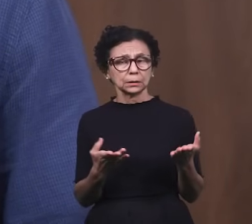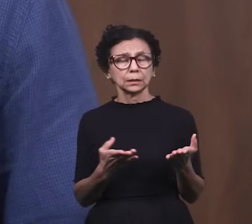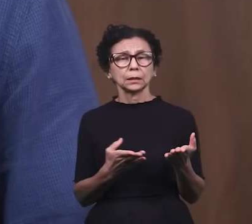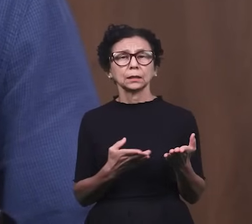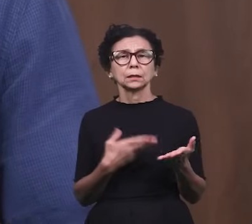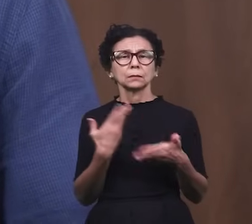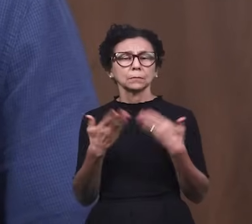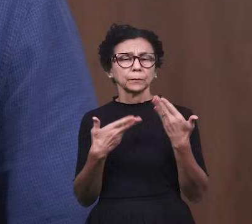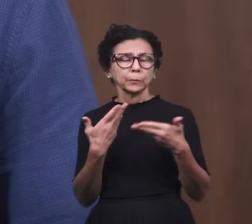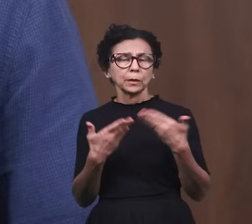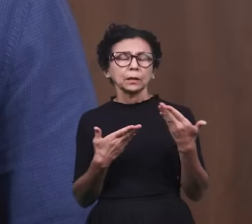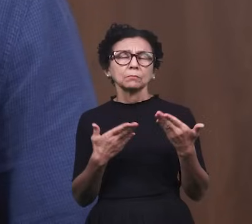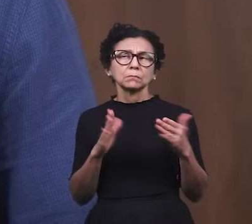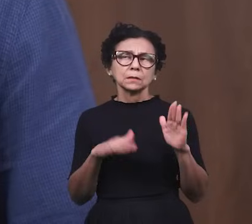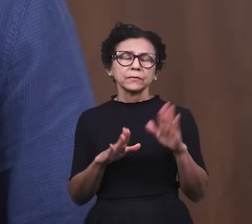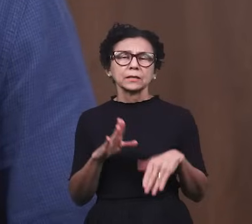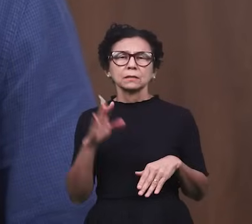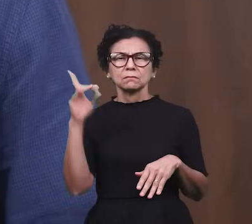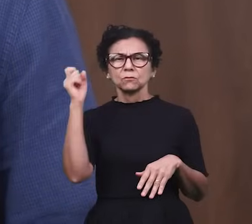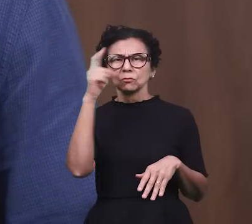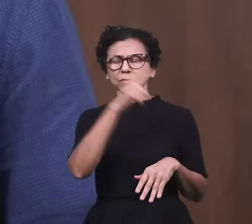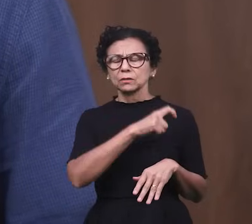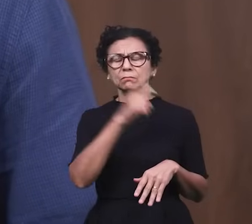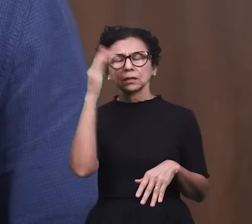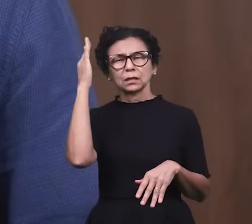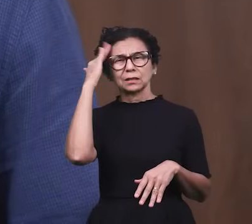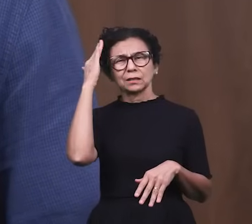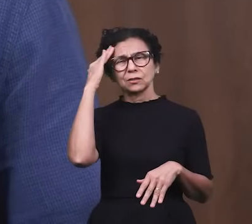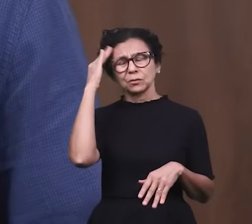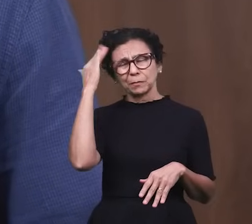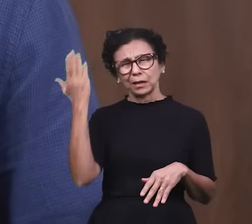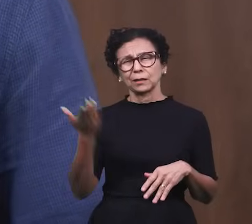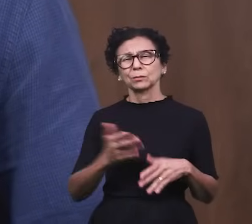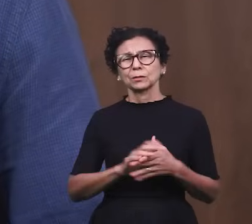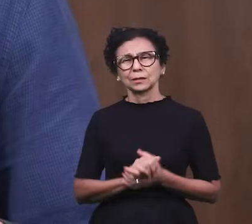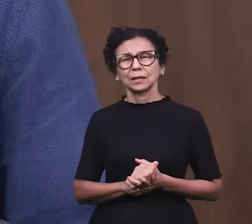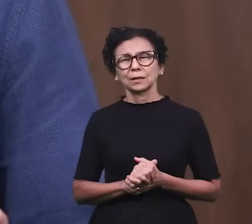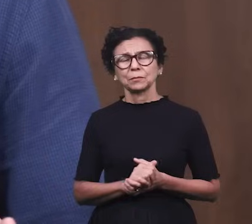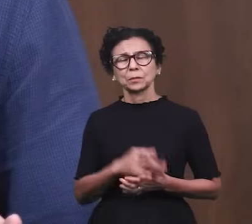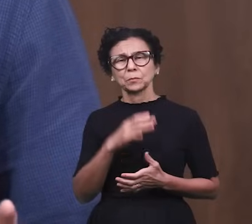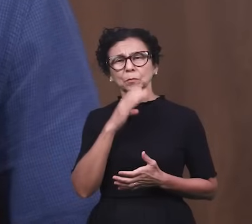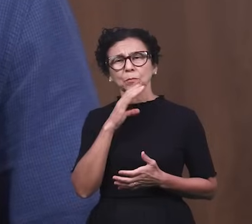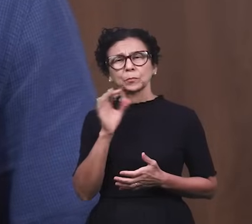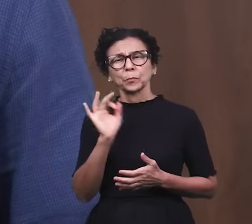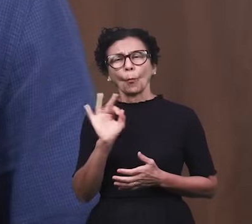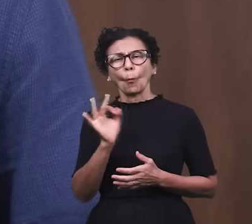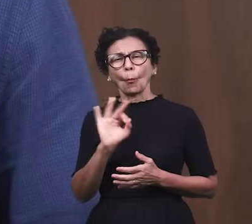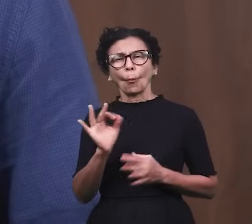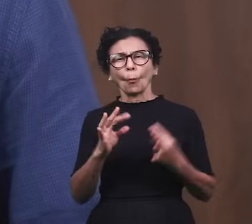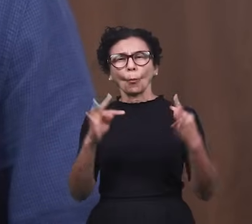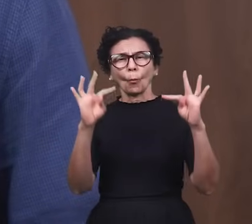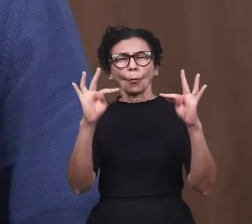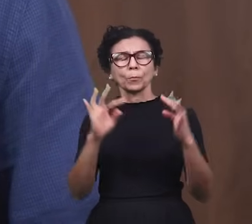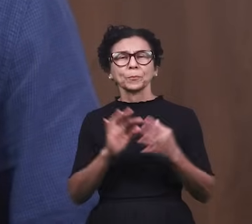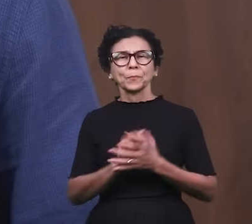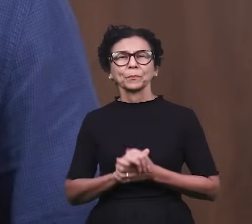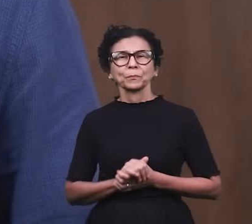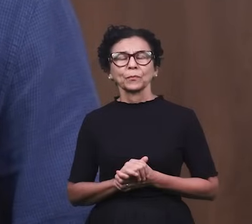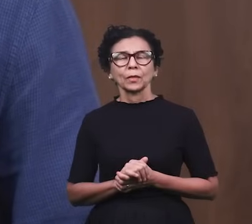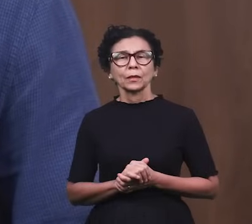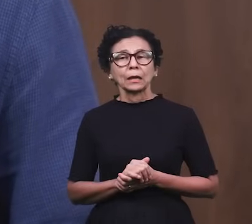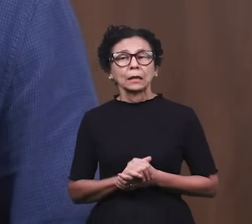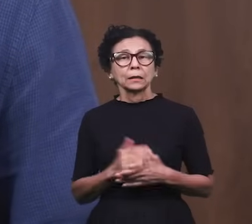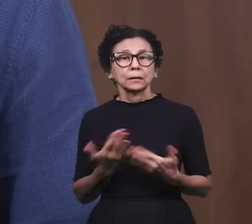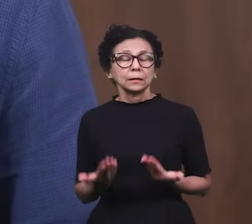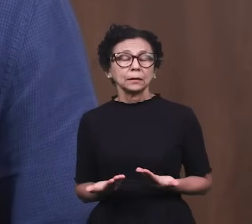assuntos que estão sendo tratados aqui possam estar sendo de difícil entendimento para aqueles que não têm, às vezes, tanto conhecimento técnico ou